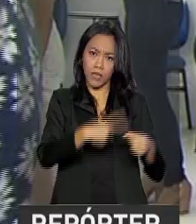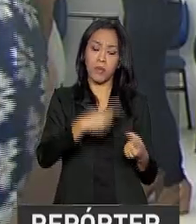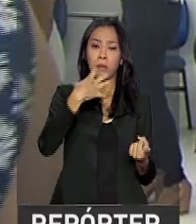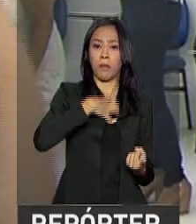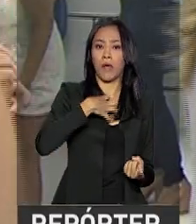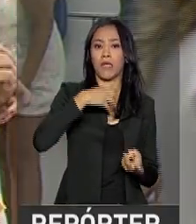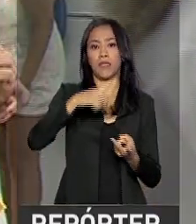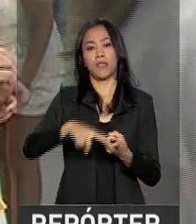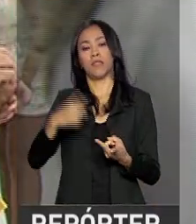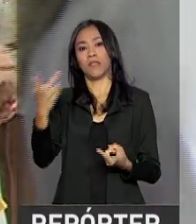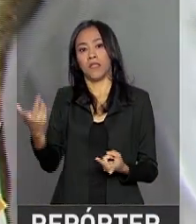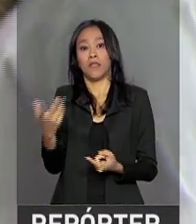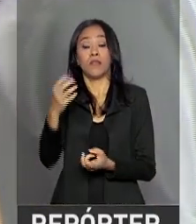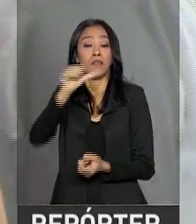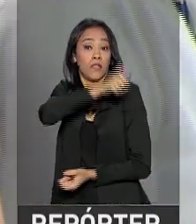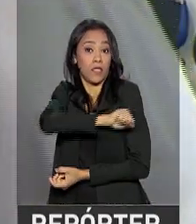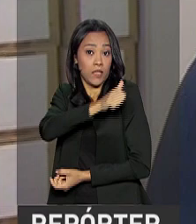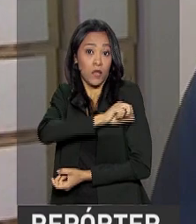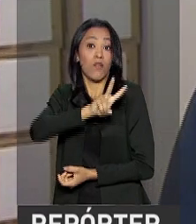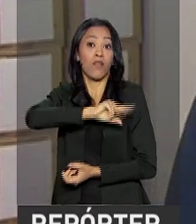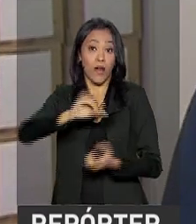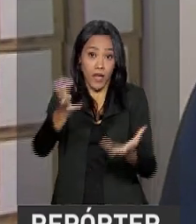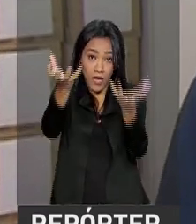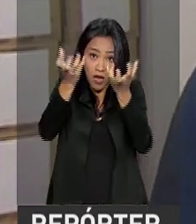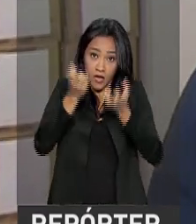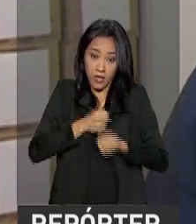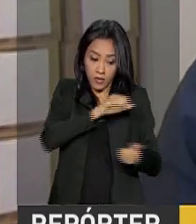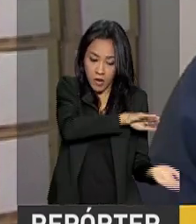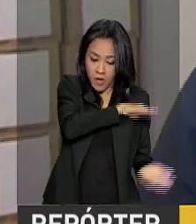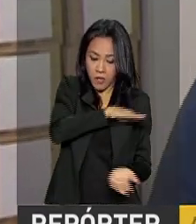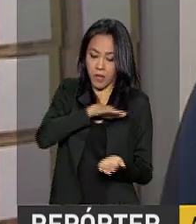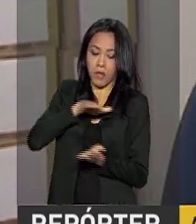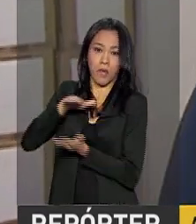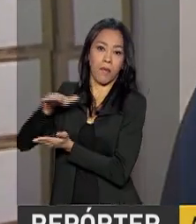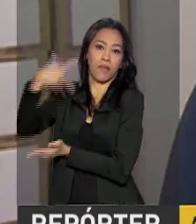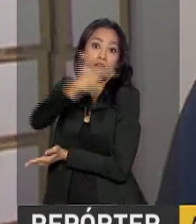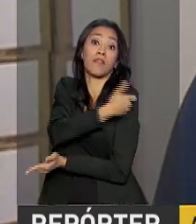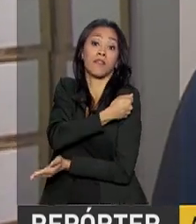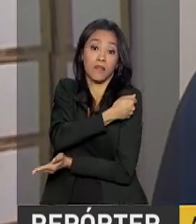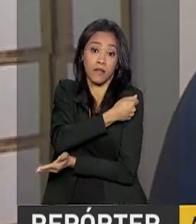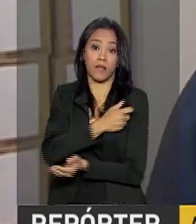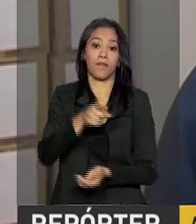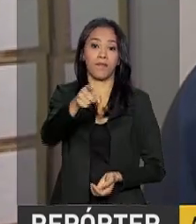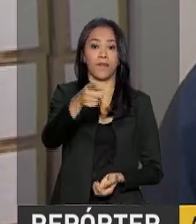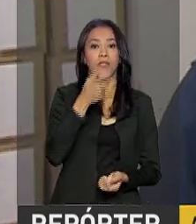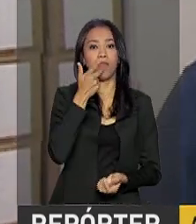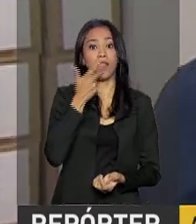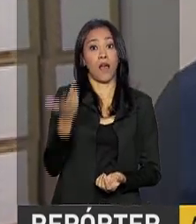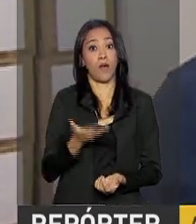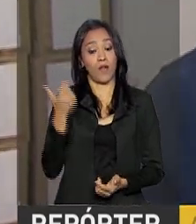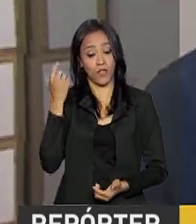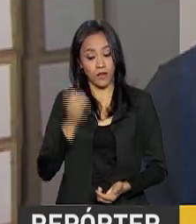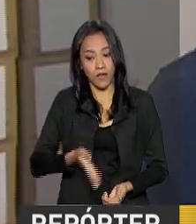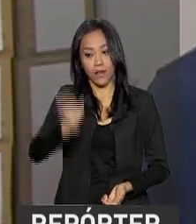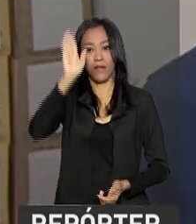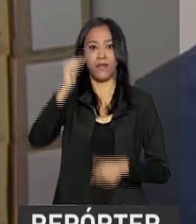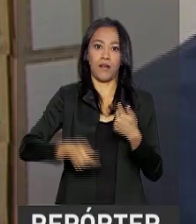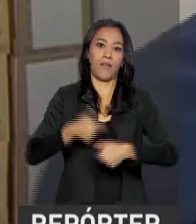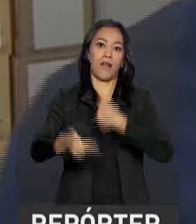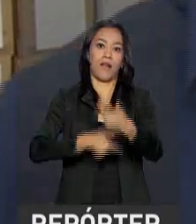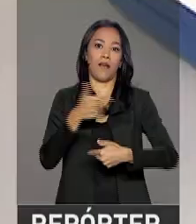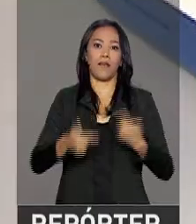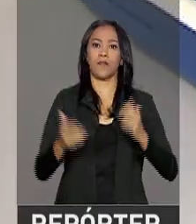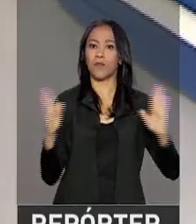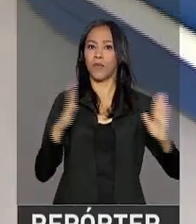de janeiro vão receber as doses agora tô tranquilo agora é só ir trabalhar e imune daqui um período de